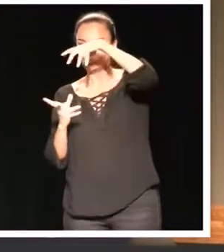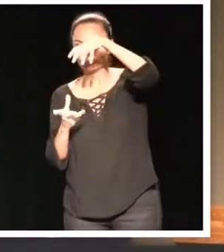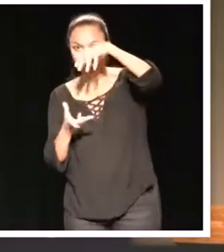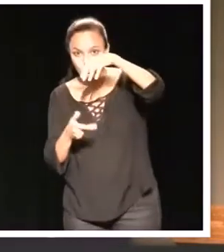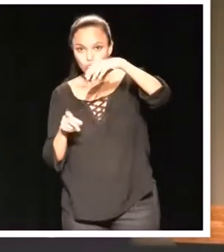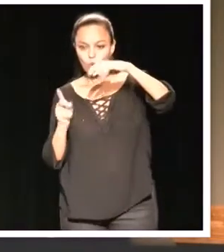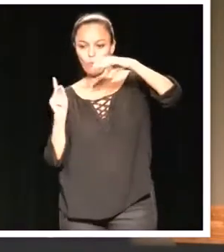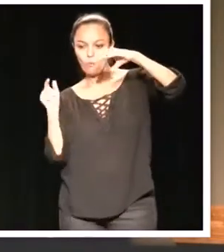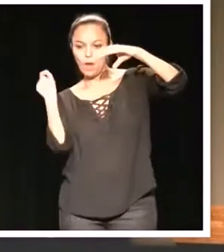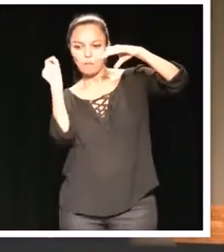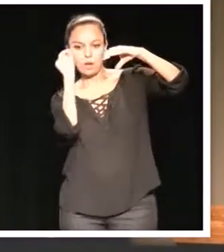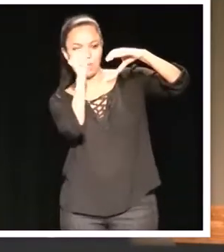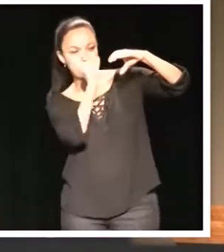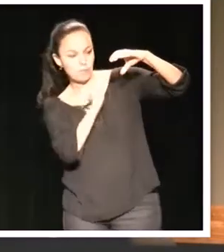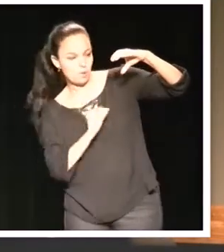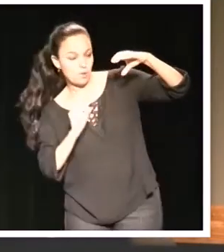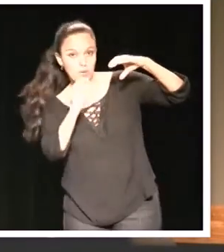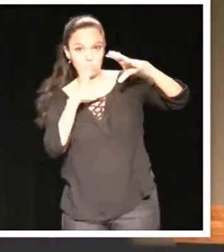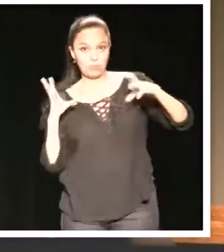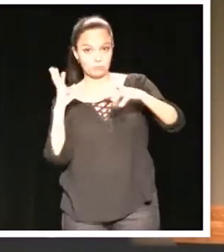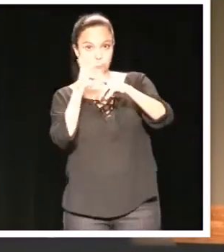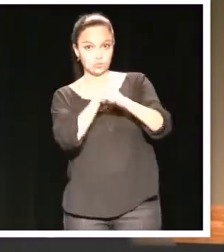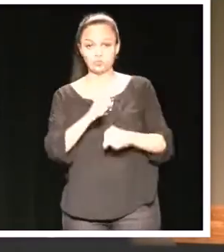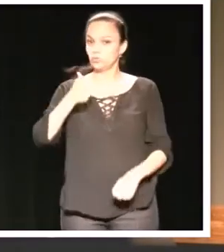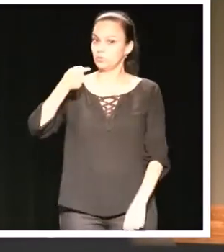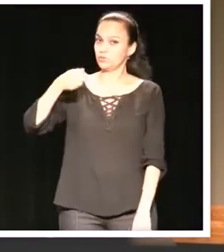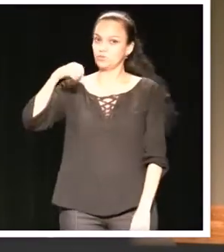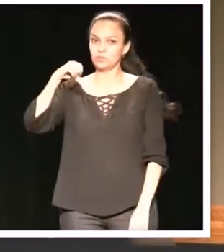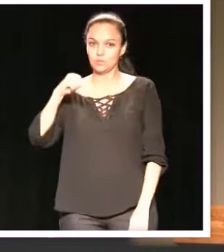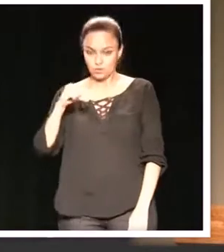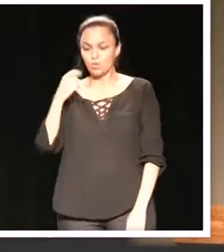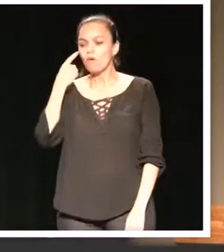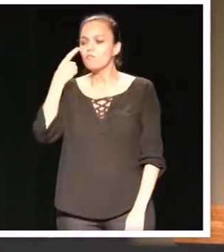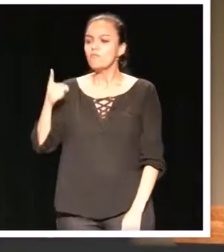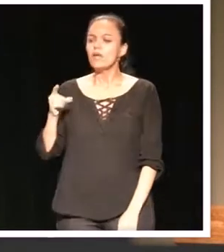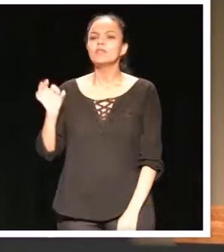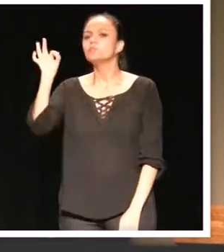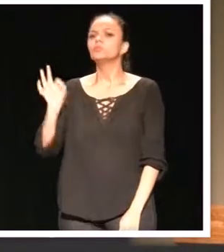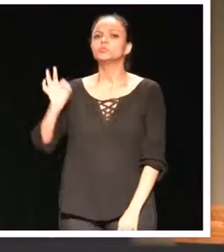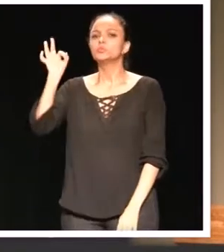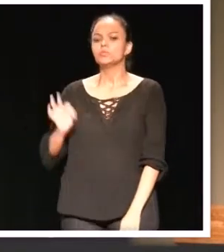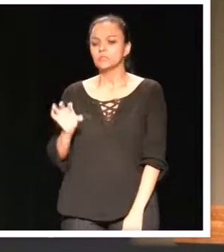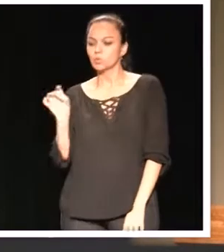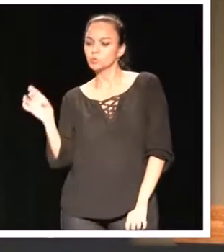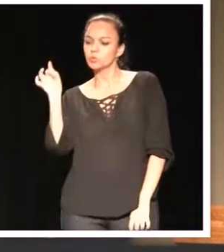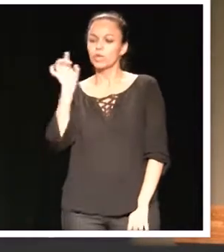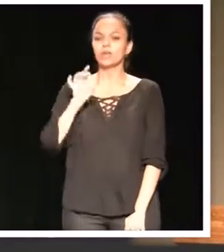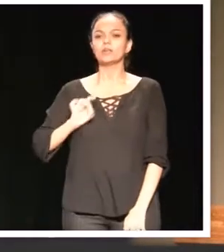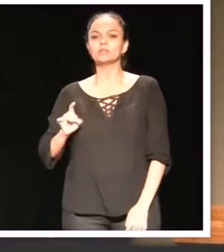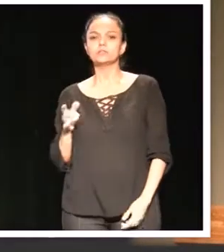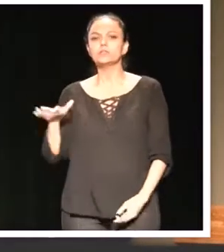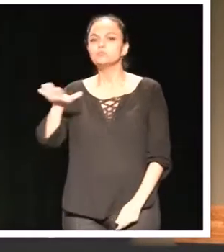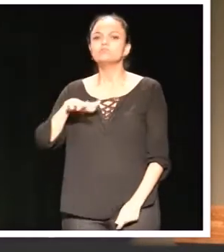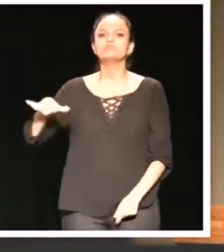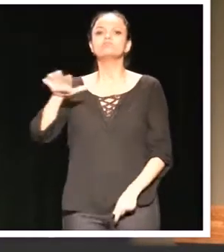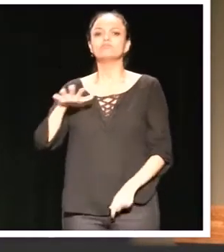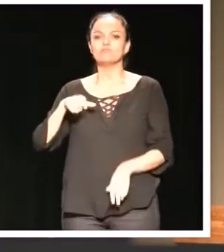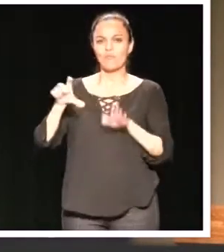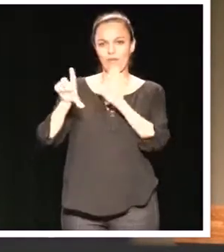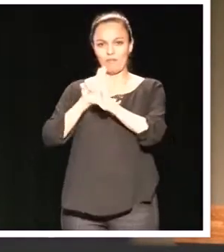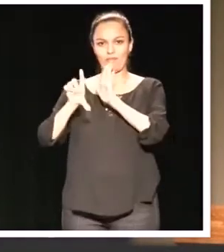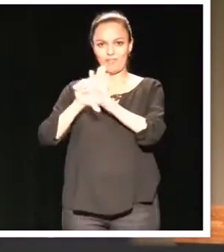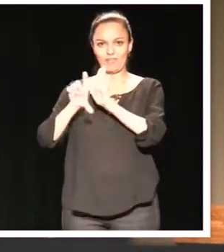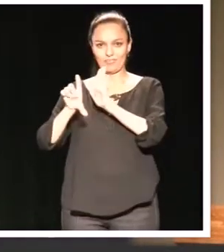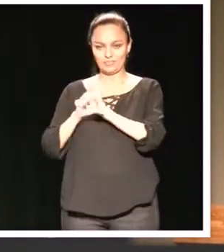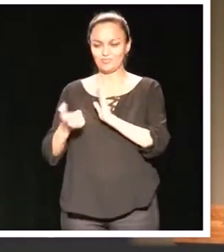79, tomando a percentagem de cada tipo de legislação,